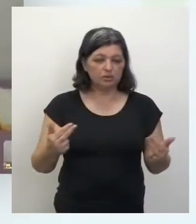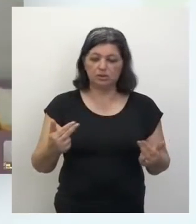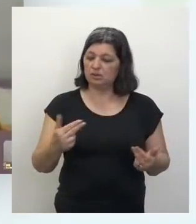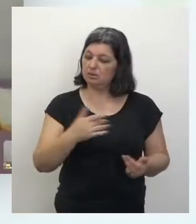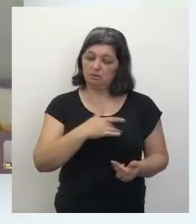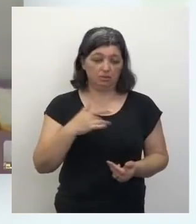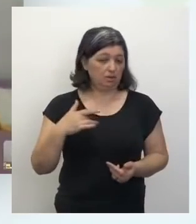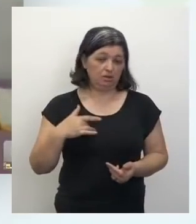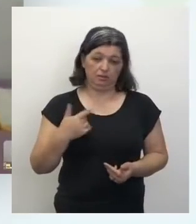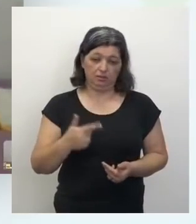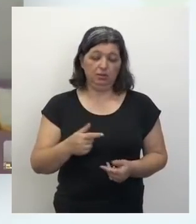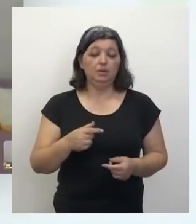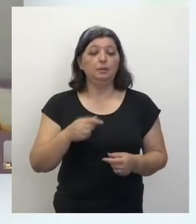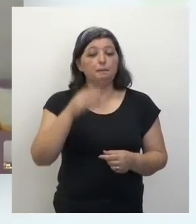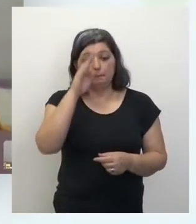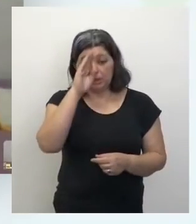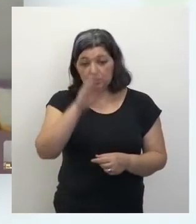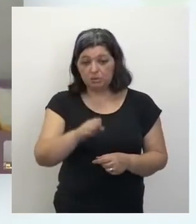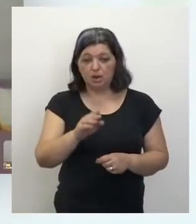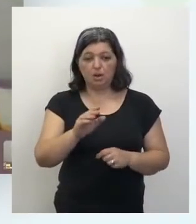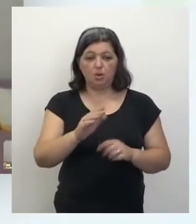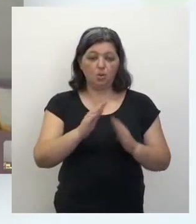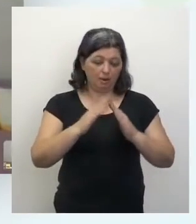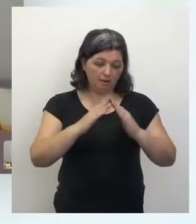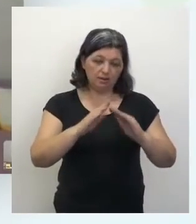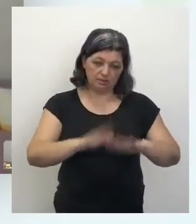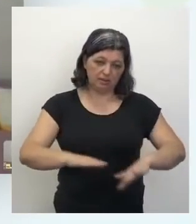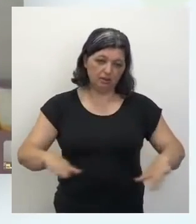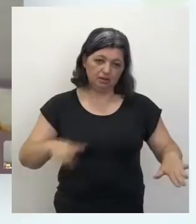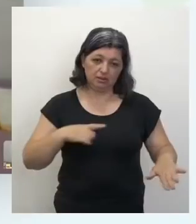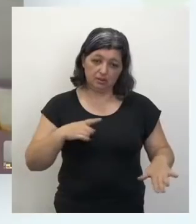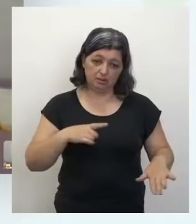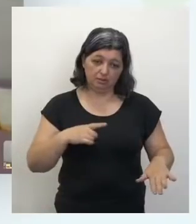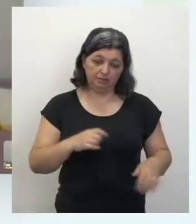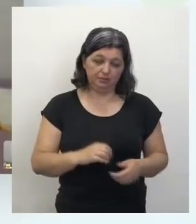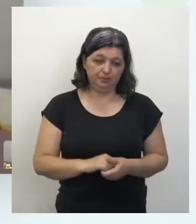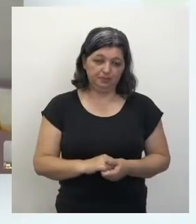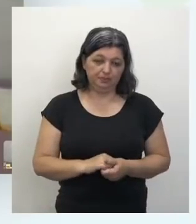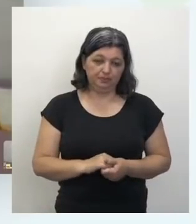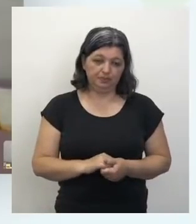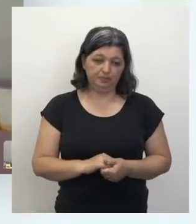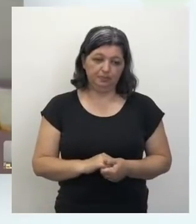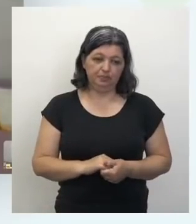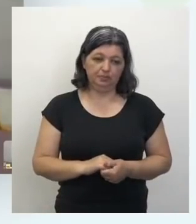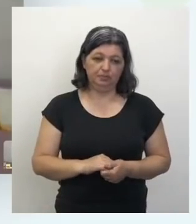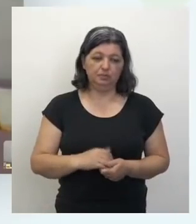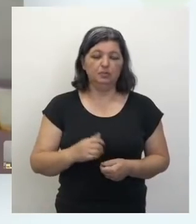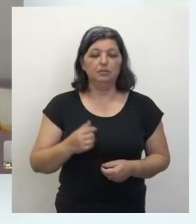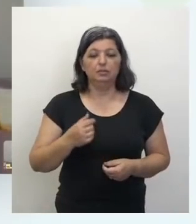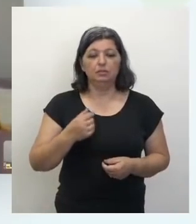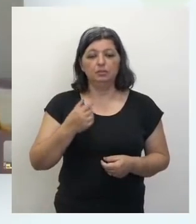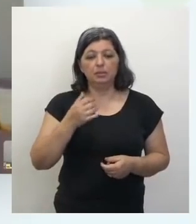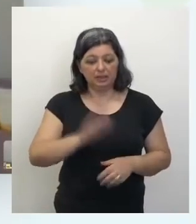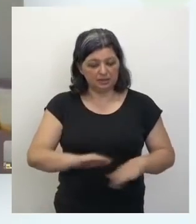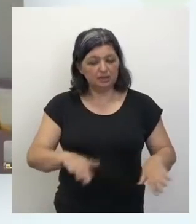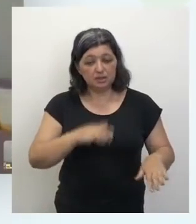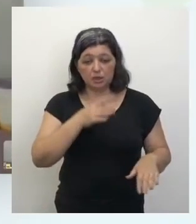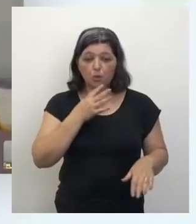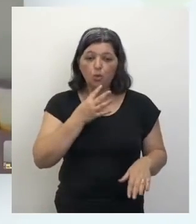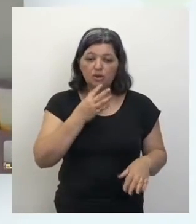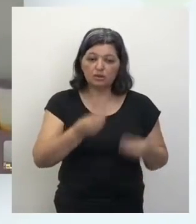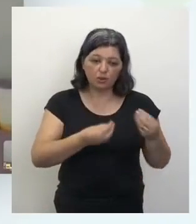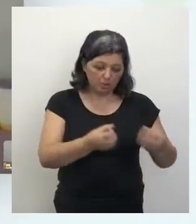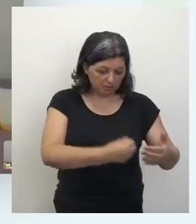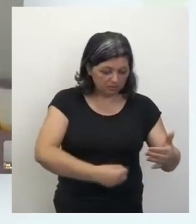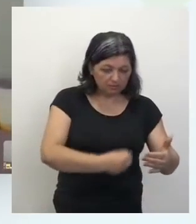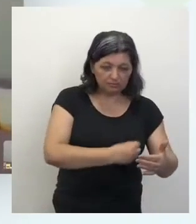nas casas onde a gente tem crianças, né, tentar induzir que essas crianças cozinhem, conheçam melhor os alimentos, né? A família